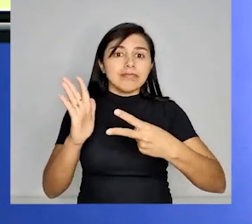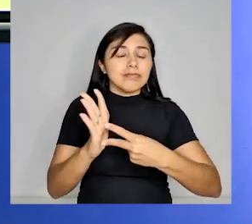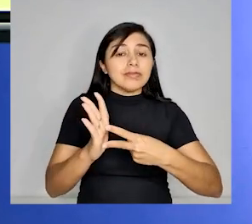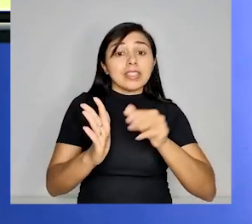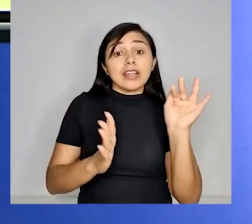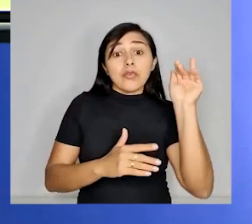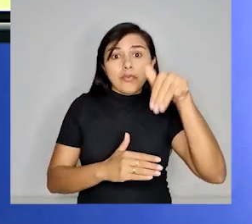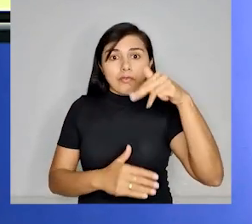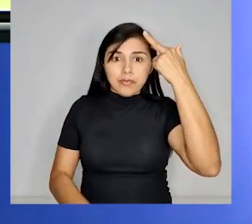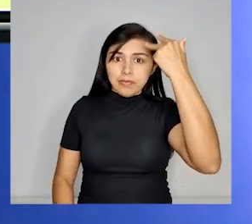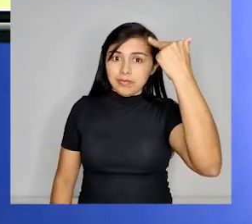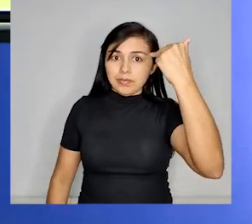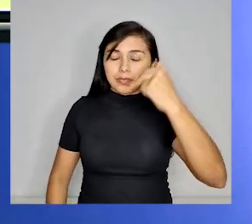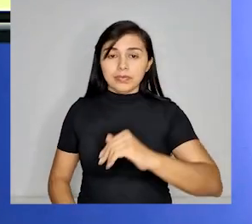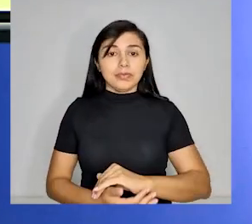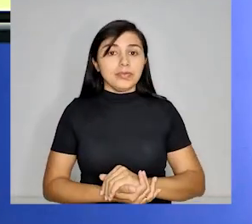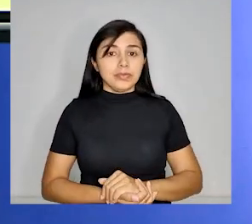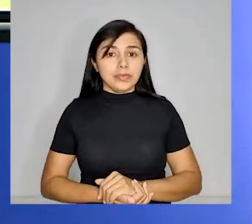resolvem.